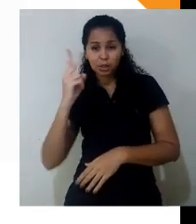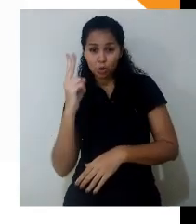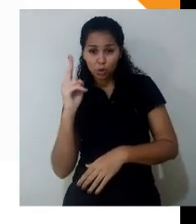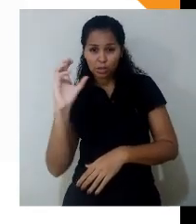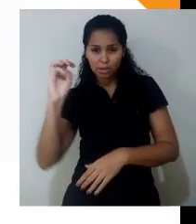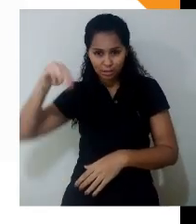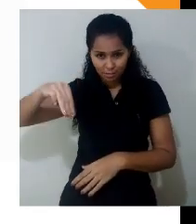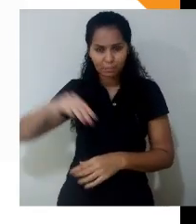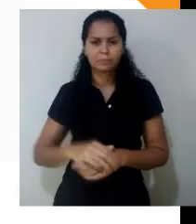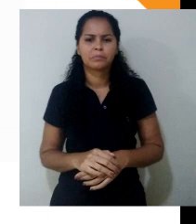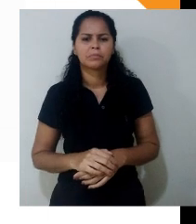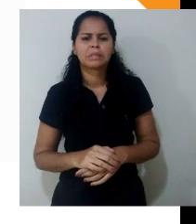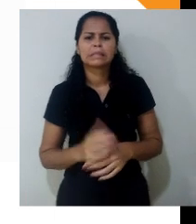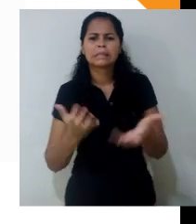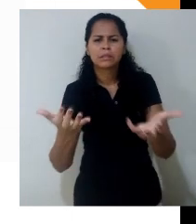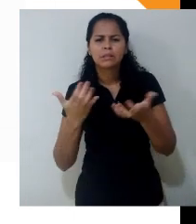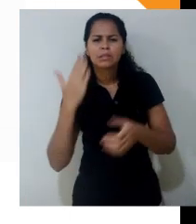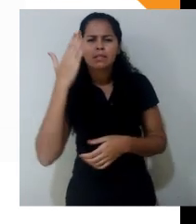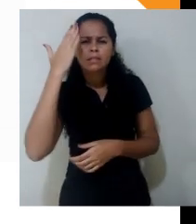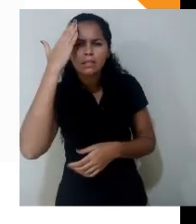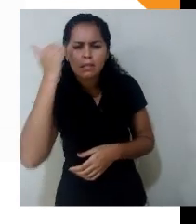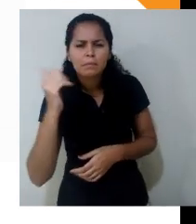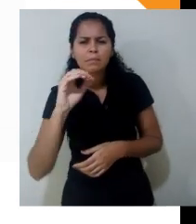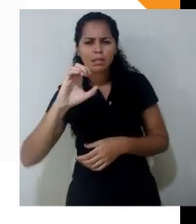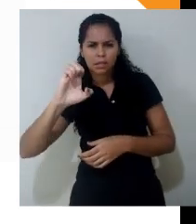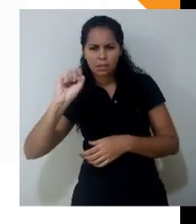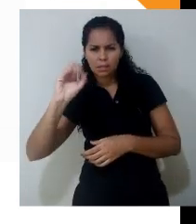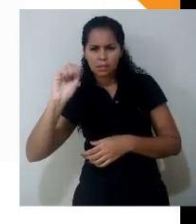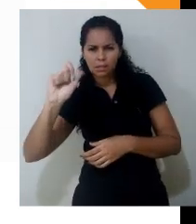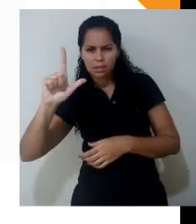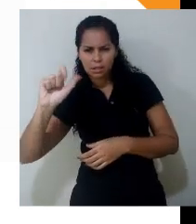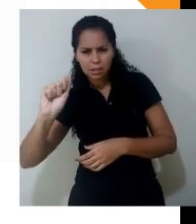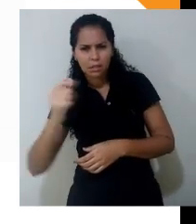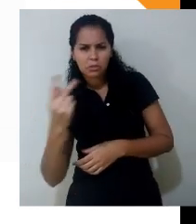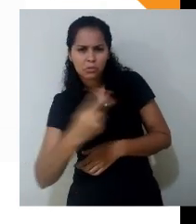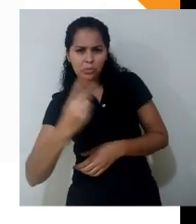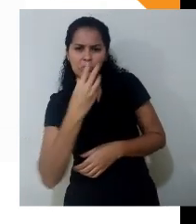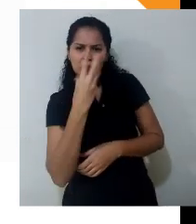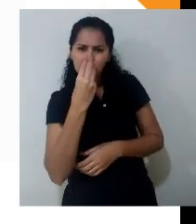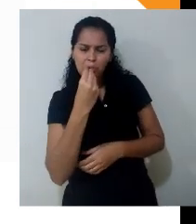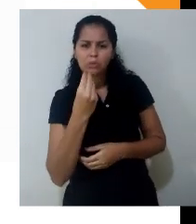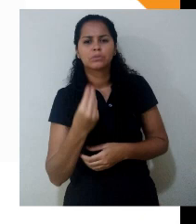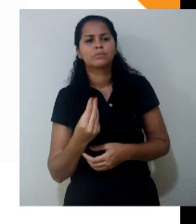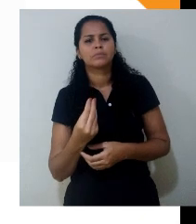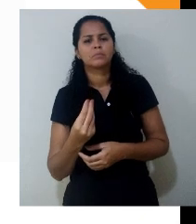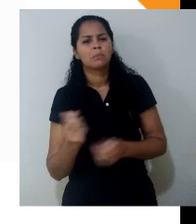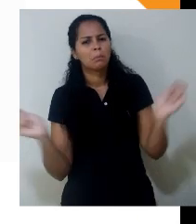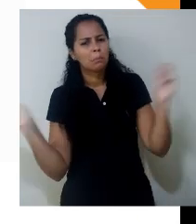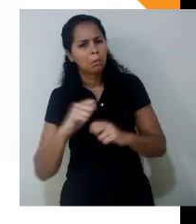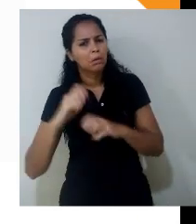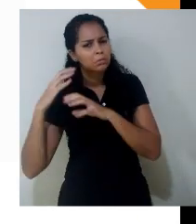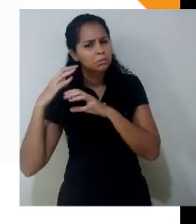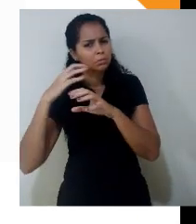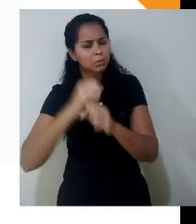uma escala entre os comprimentos dessas duas fotos, eu poderia calcular essa